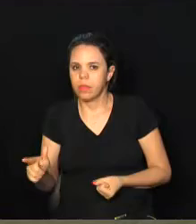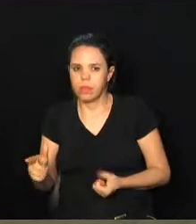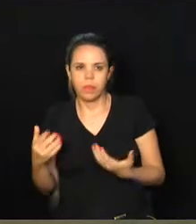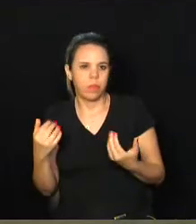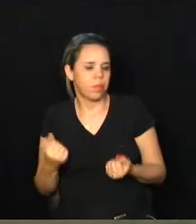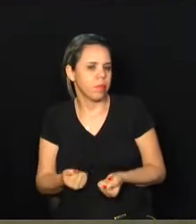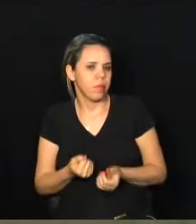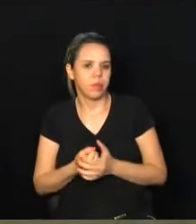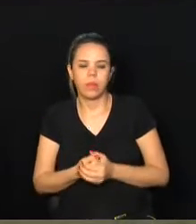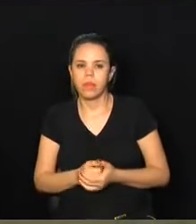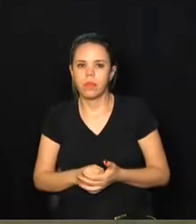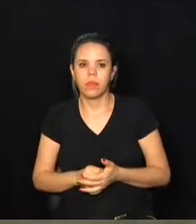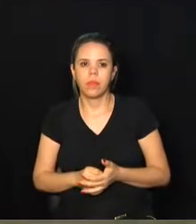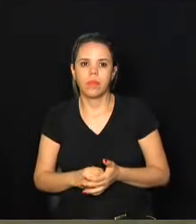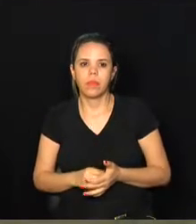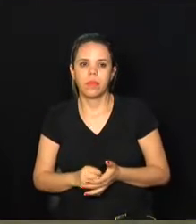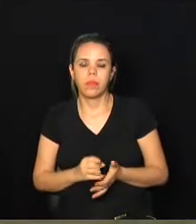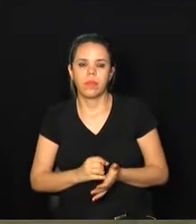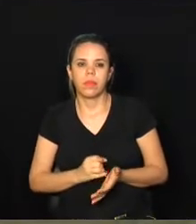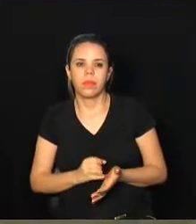aceita. Então,